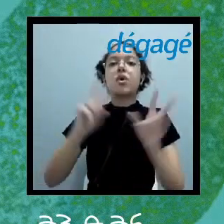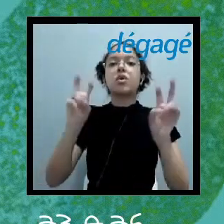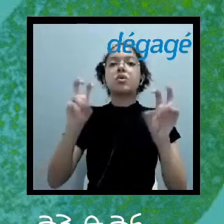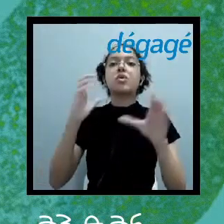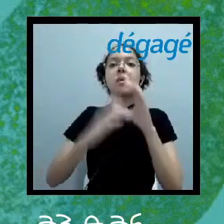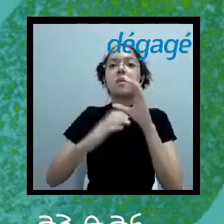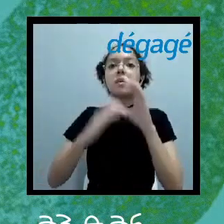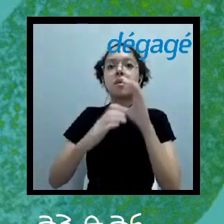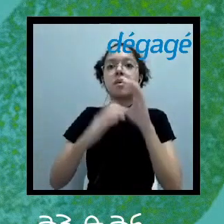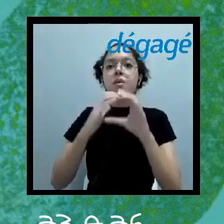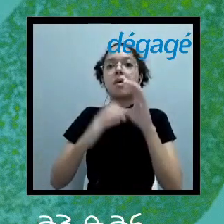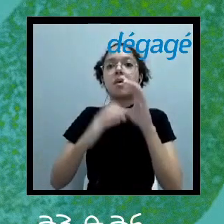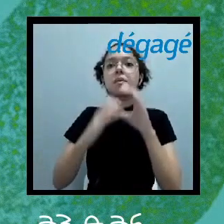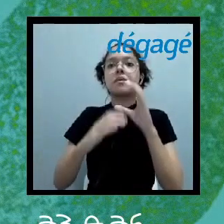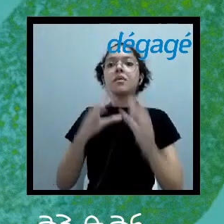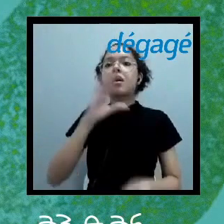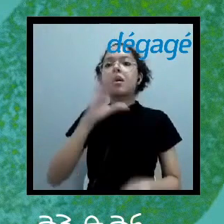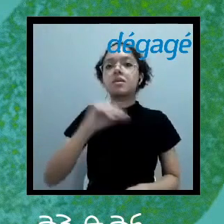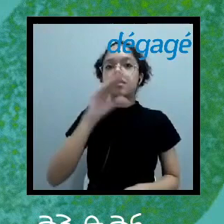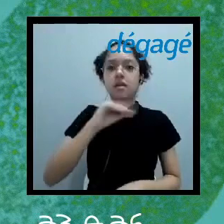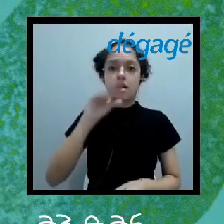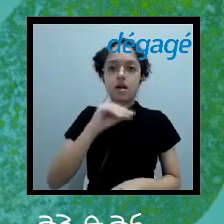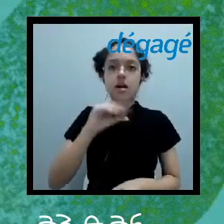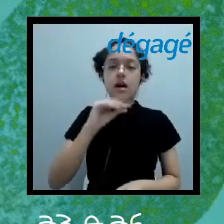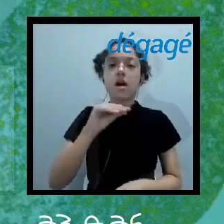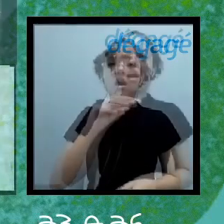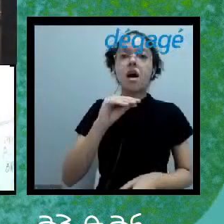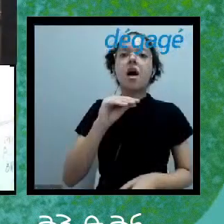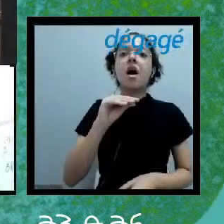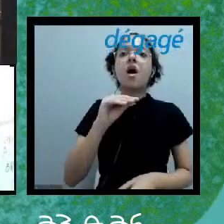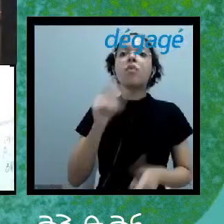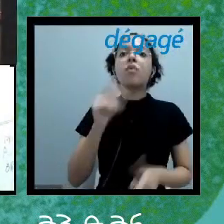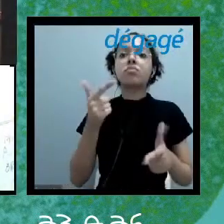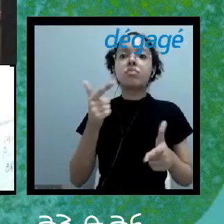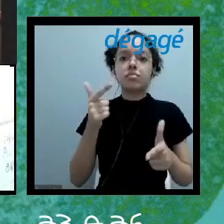a todo vapor, isso é maravilhoso!